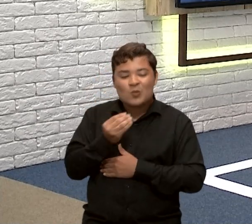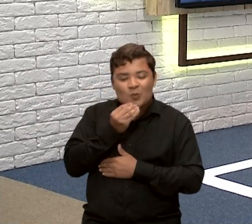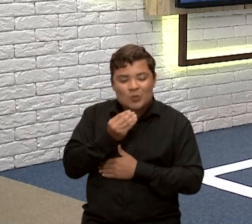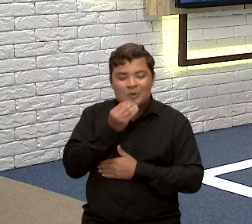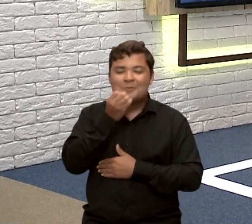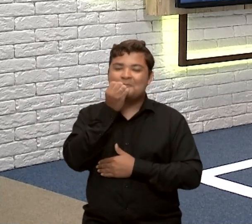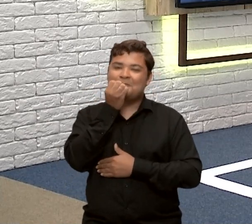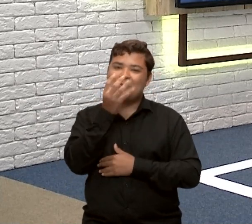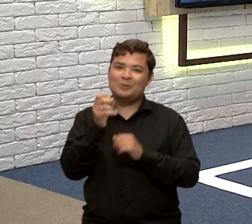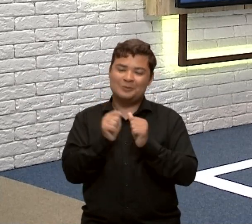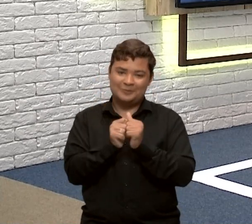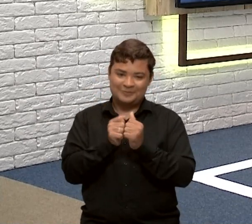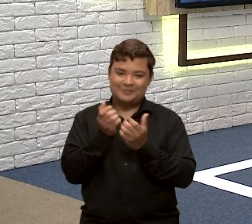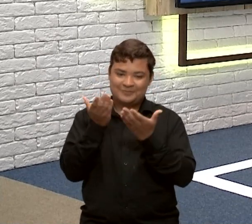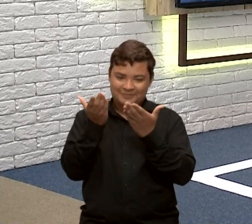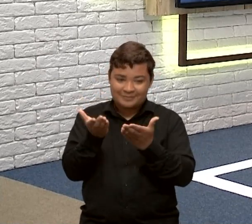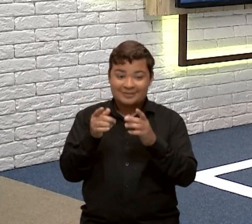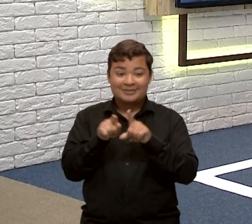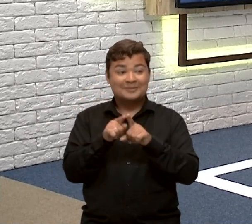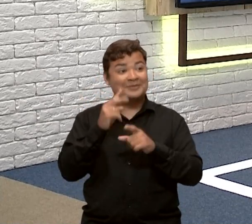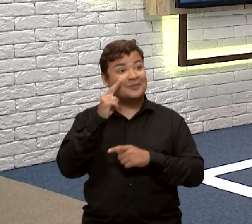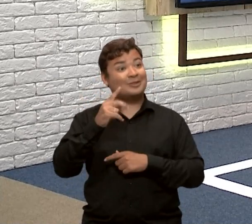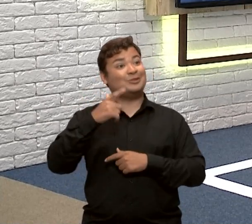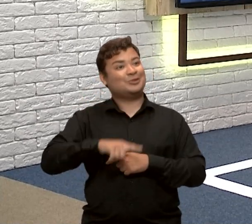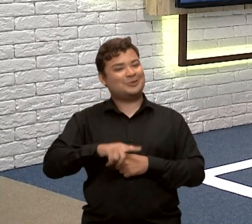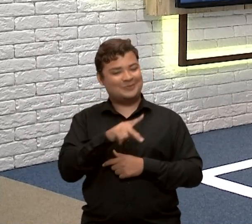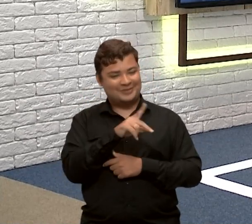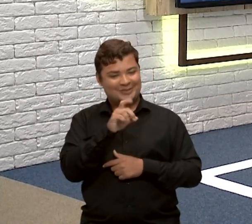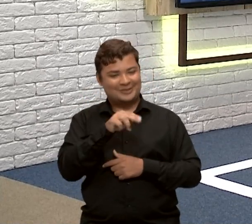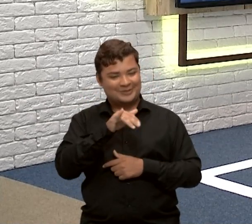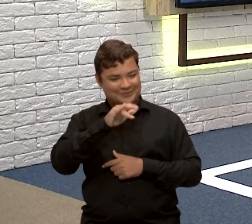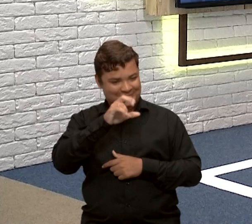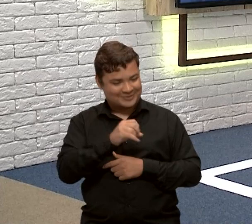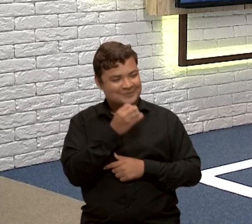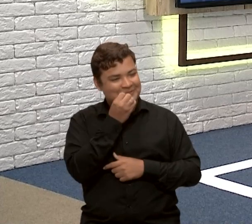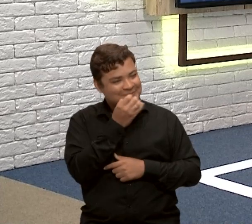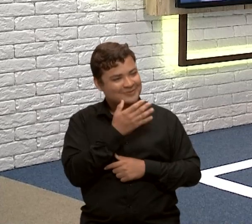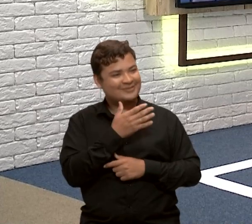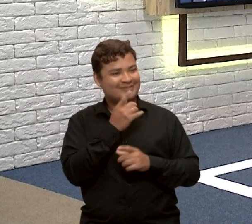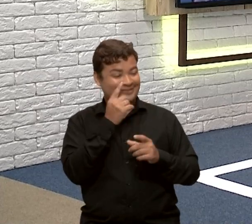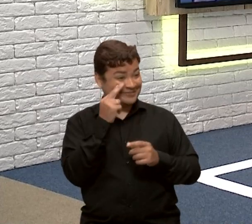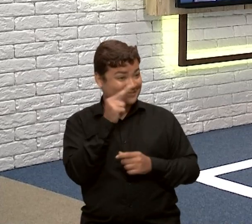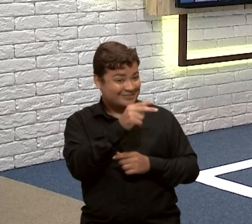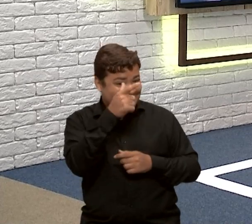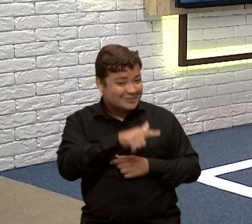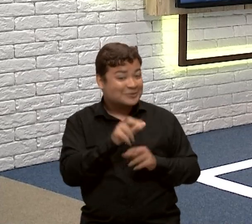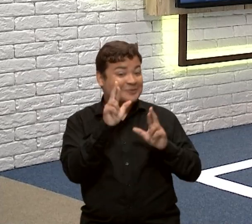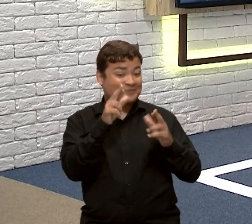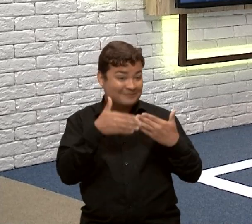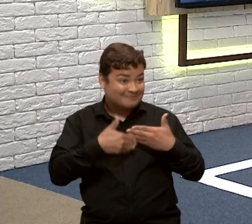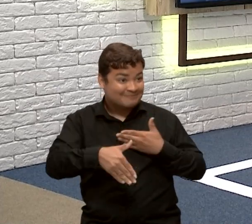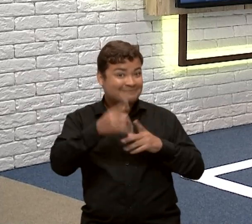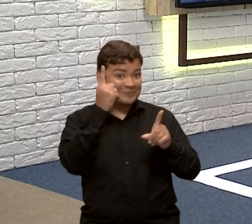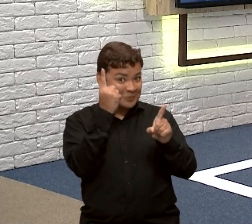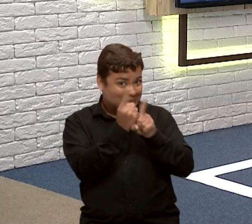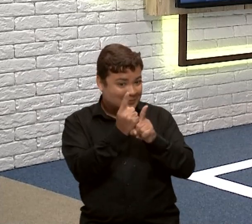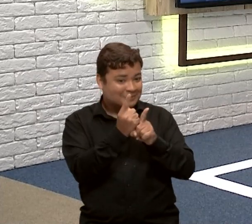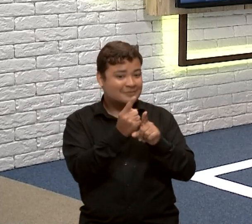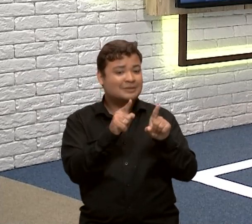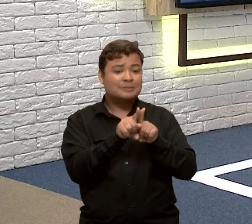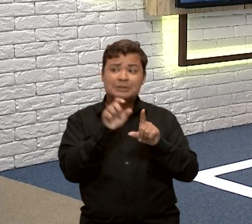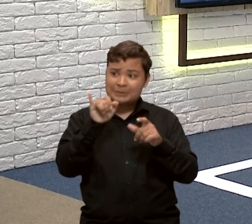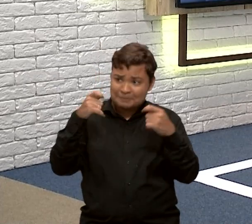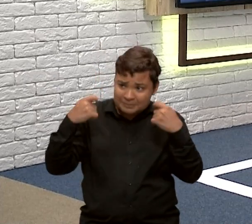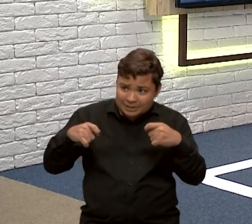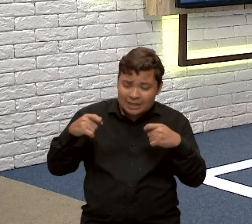muito bom estar com você, rever o Domênico, prazer te ver, Domênico, espero encontrá-lo em breve e conte comigo também,